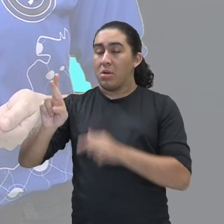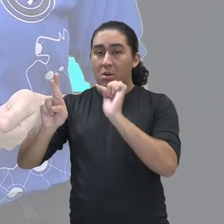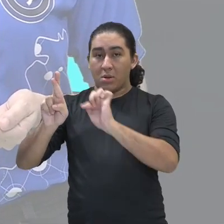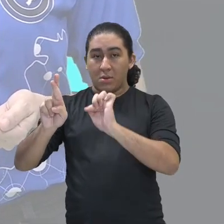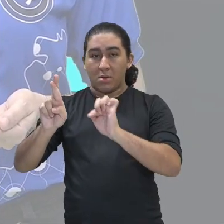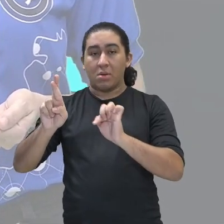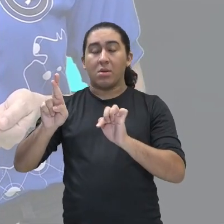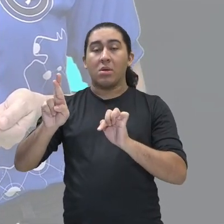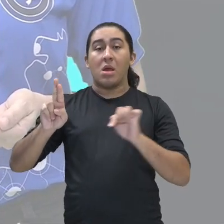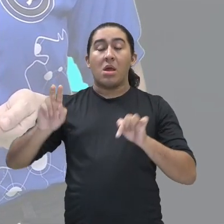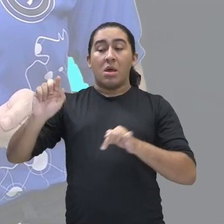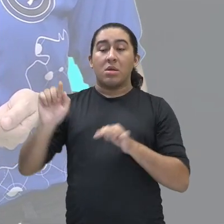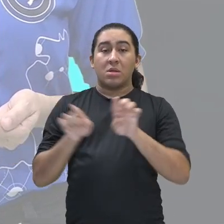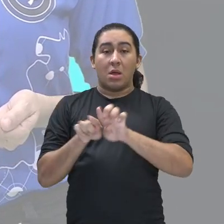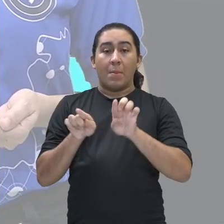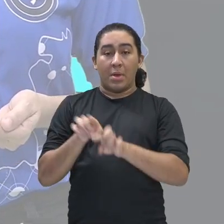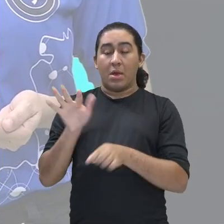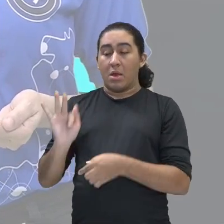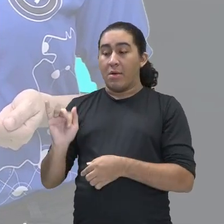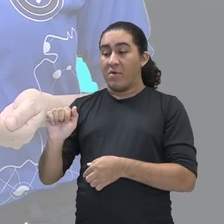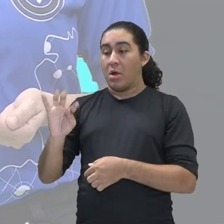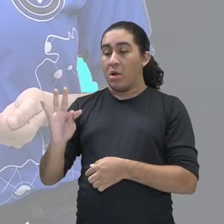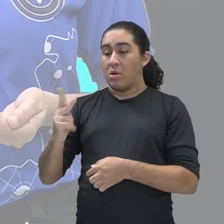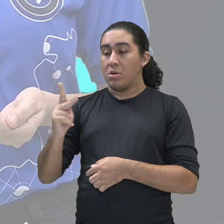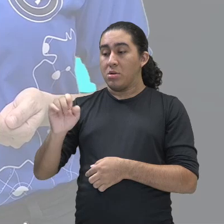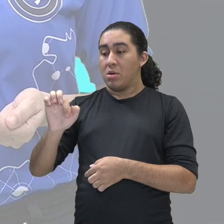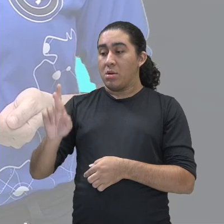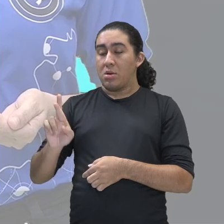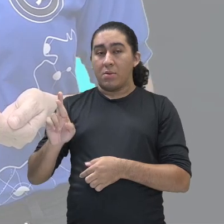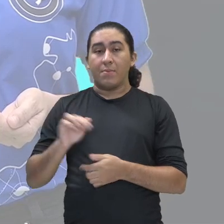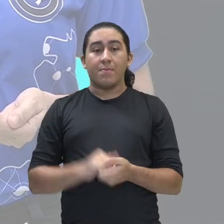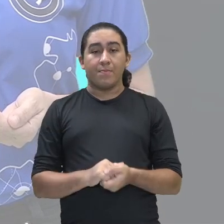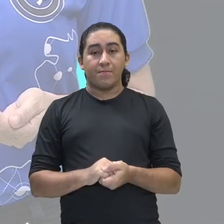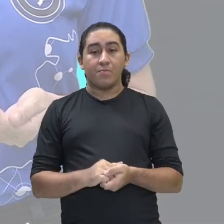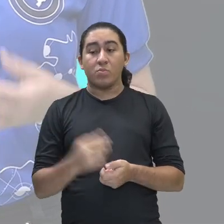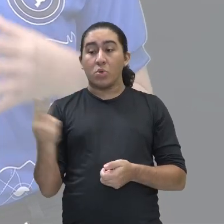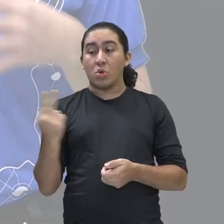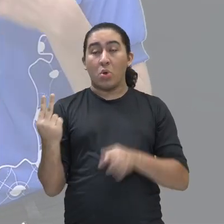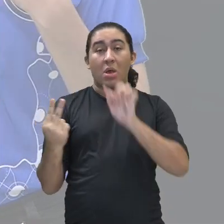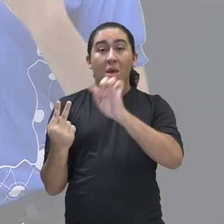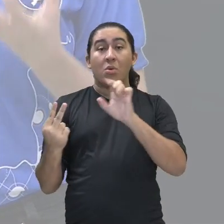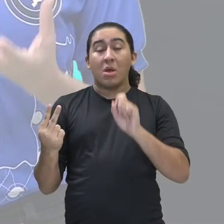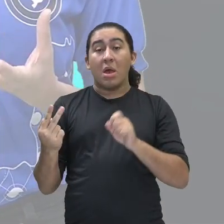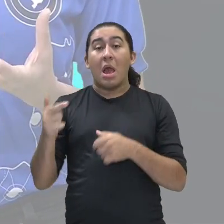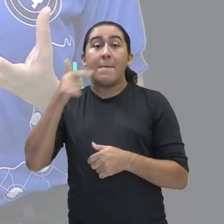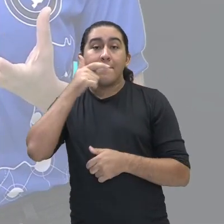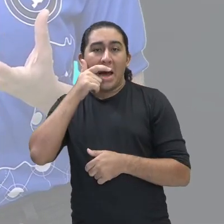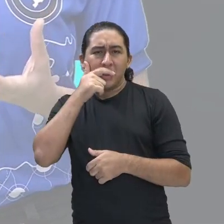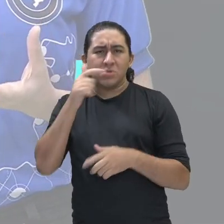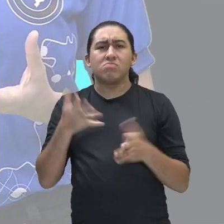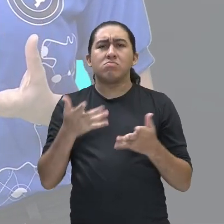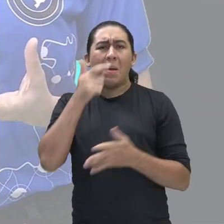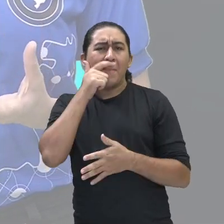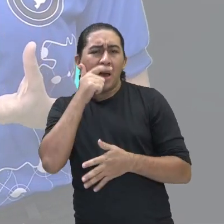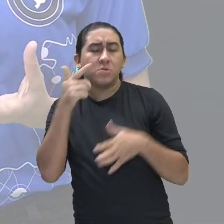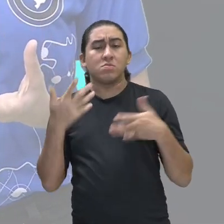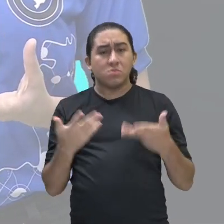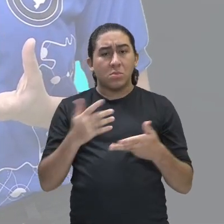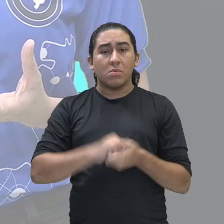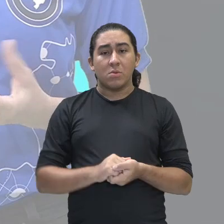Charles, que é father, certo? Então, eles são pais. Pais de quem? Eles são